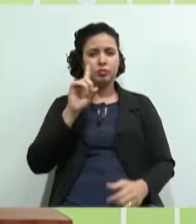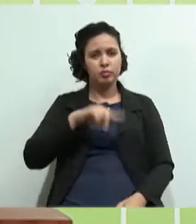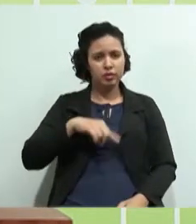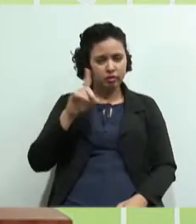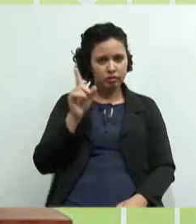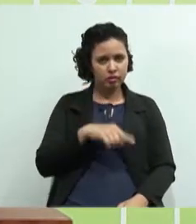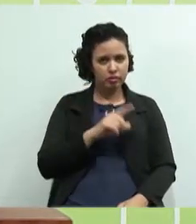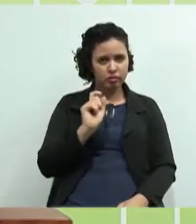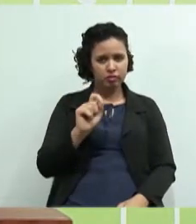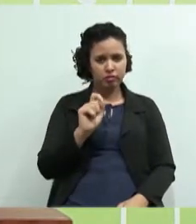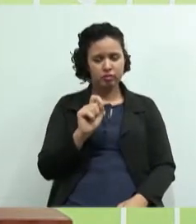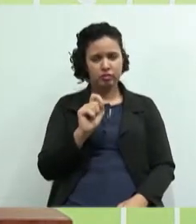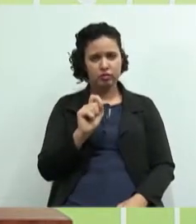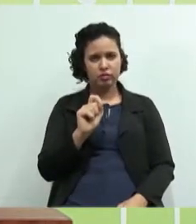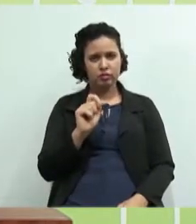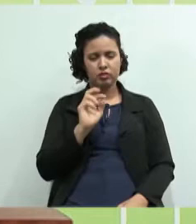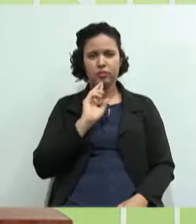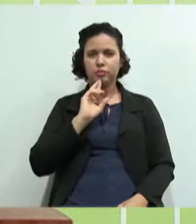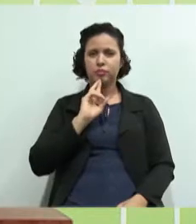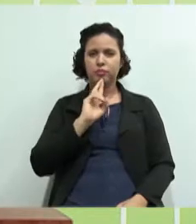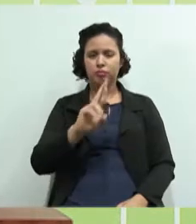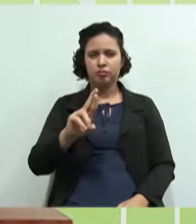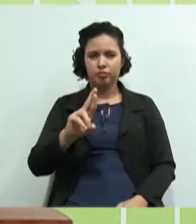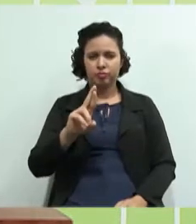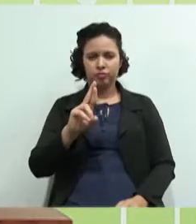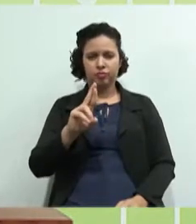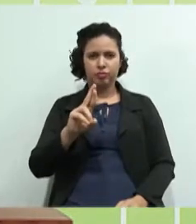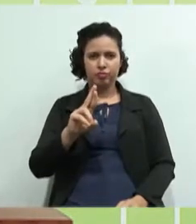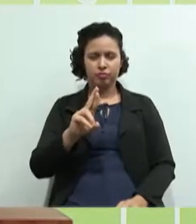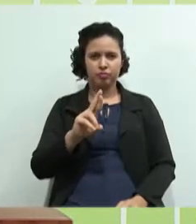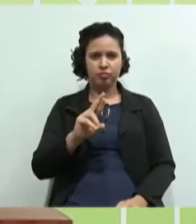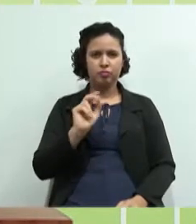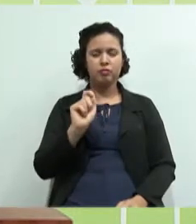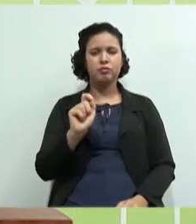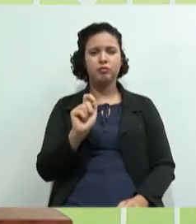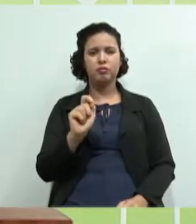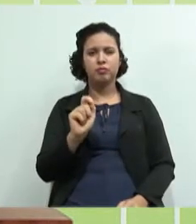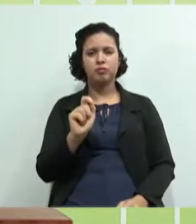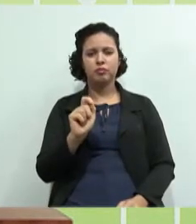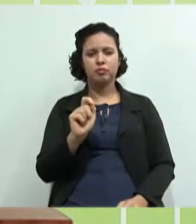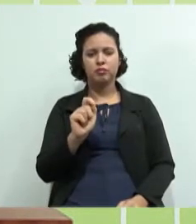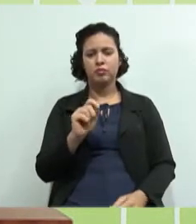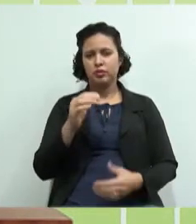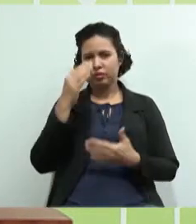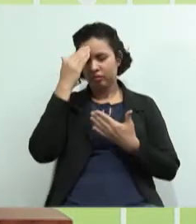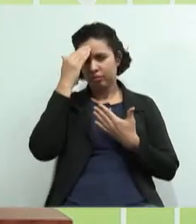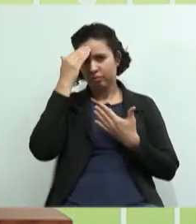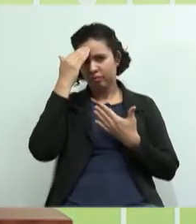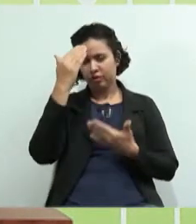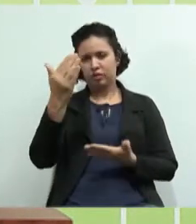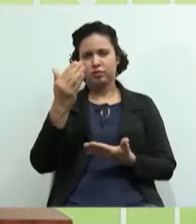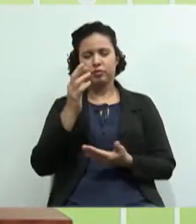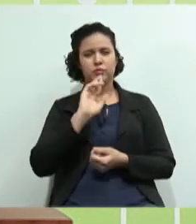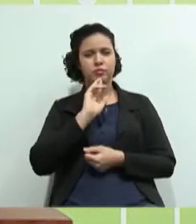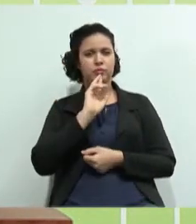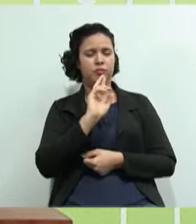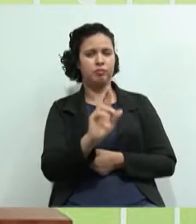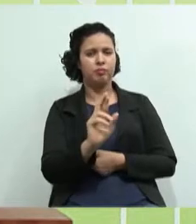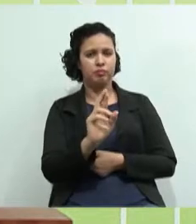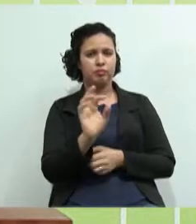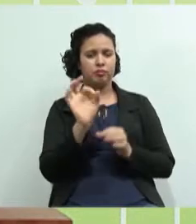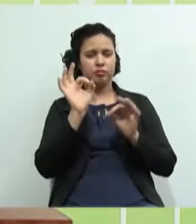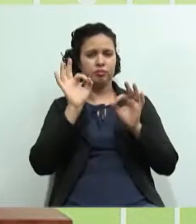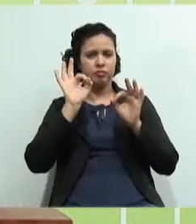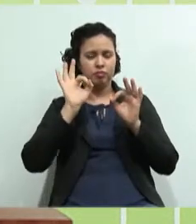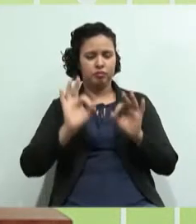a resposta voltada aos alunos aí, estão presentes, estão mandando a resposta, muito obrigado. As respostas de vocês estão indo de acordo